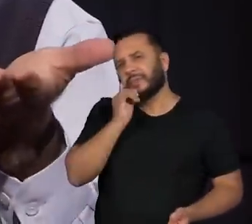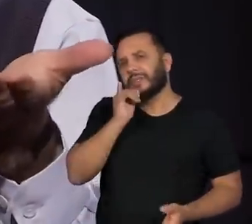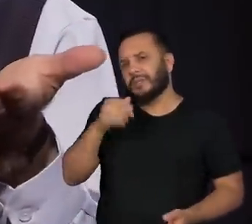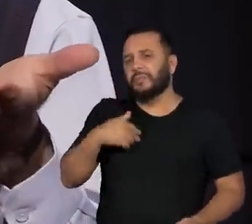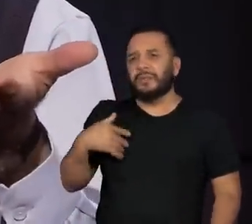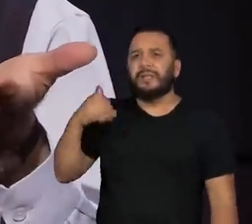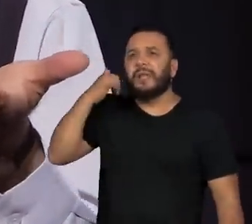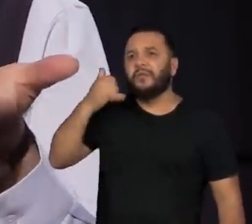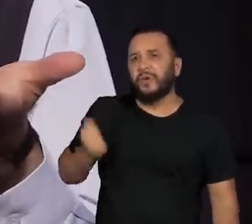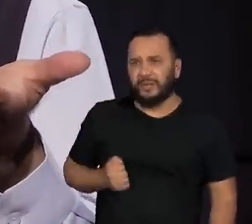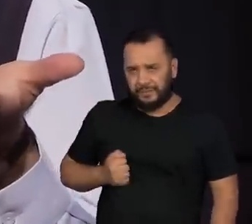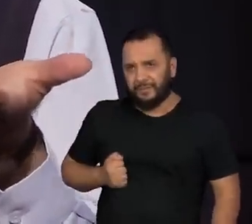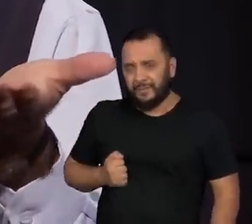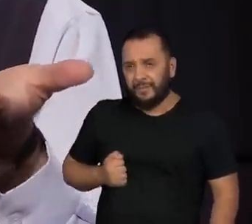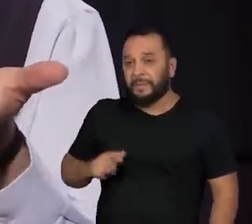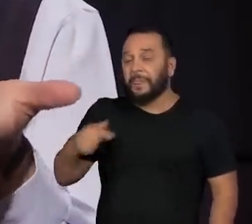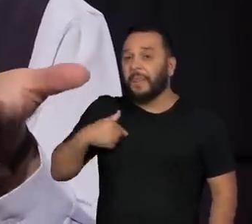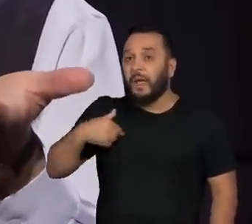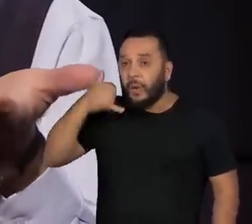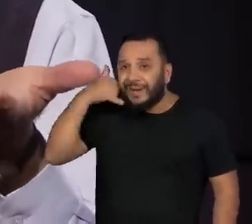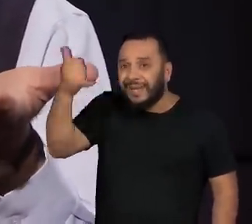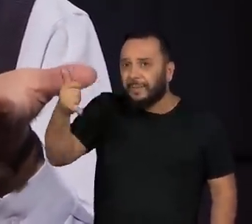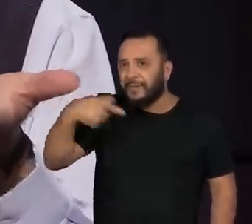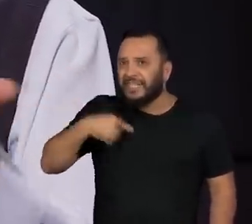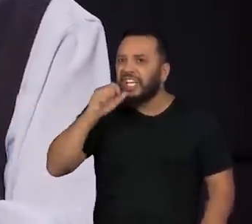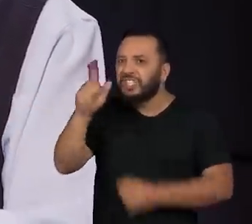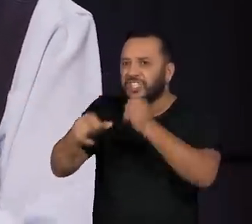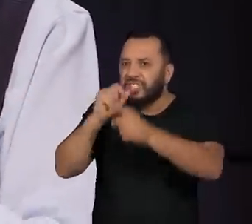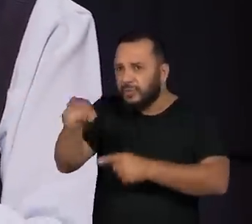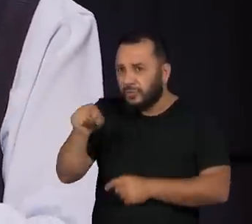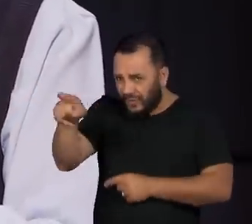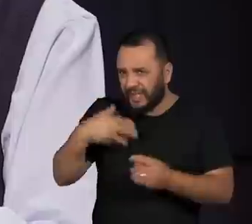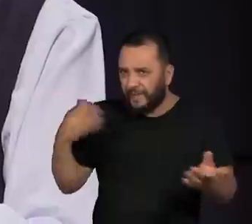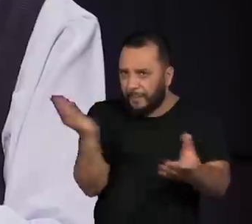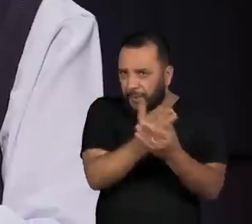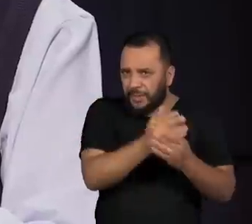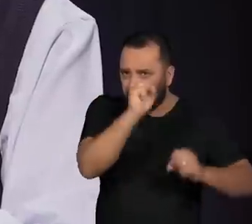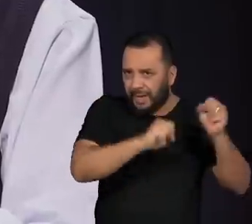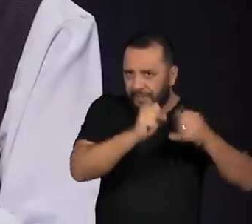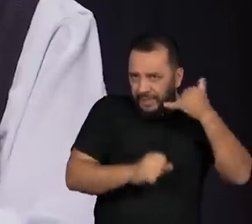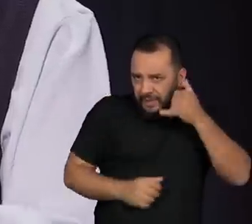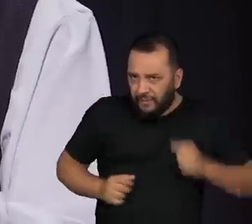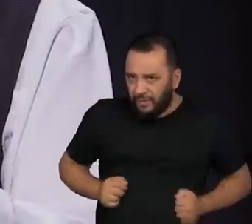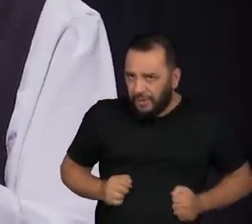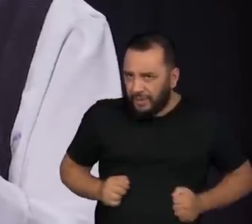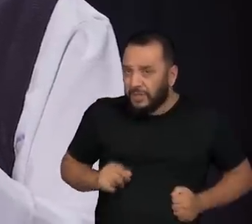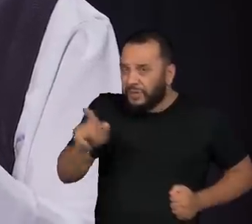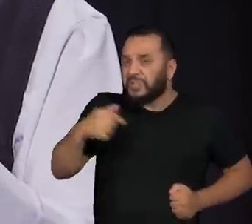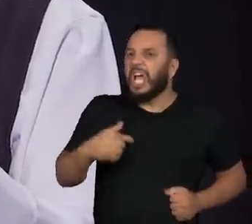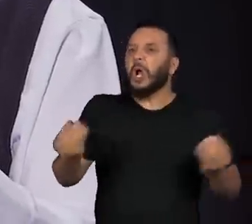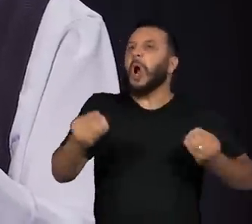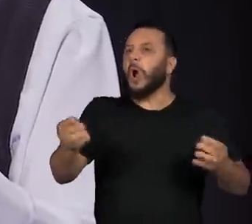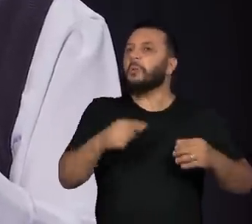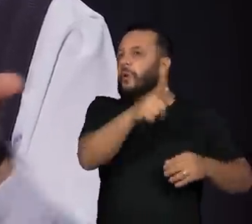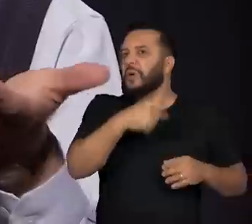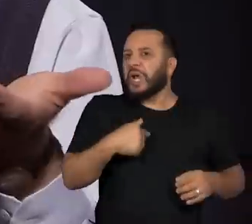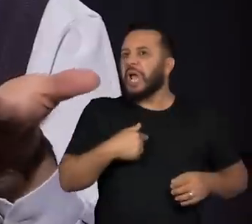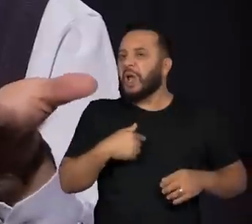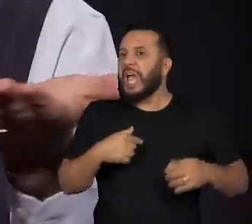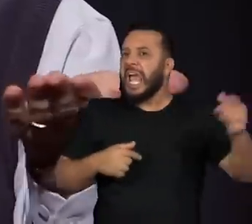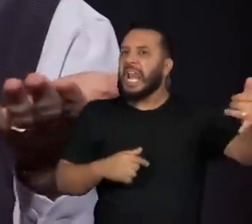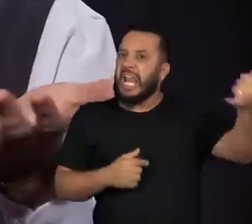telefonia se eu ligo para você distingu certamente você não vai processar companhia telefônica senhora vai dizer como é que você deixou ele me xingar